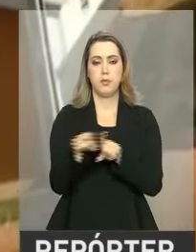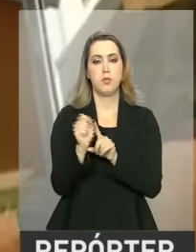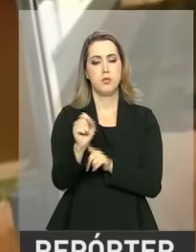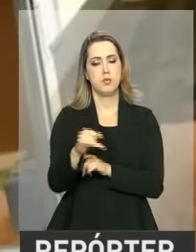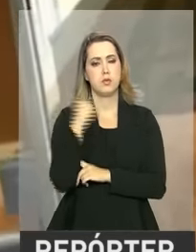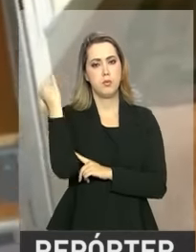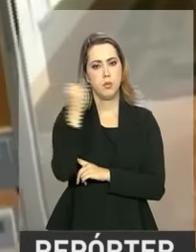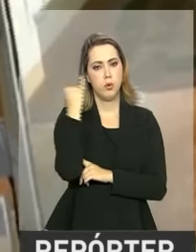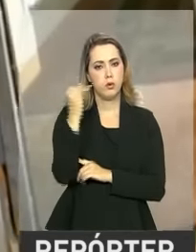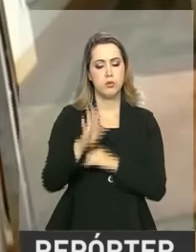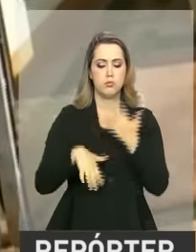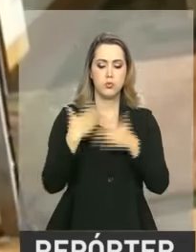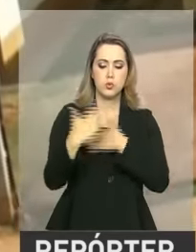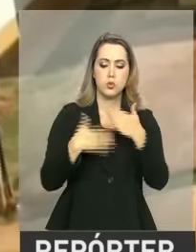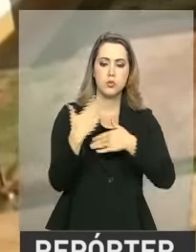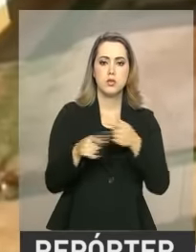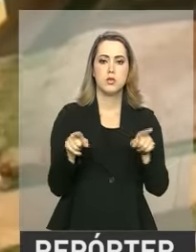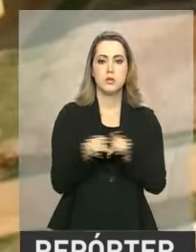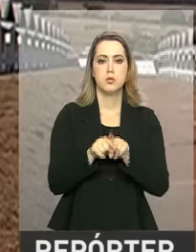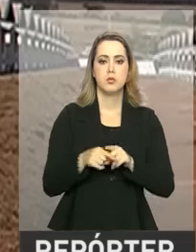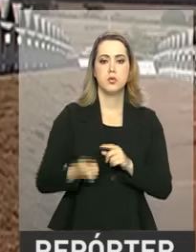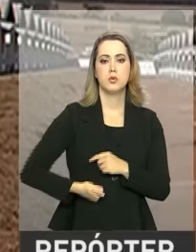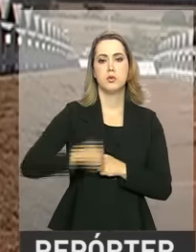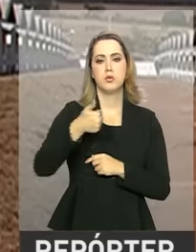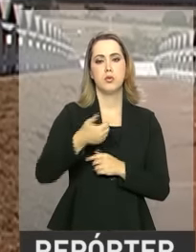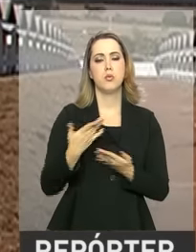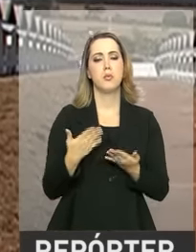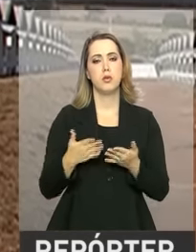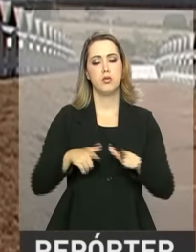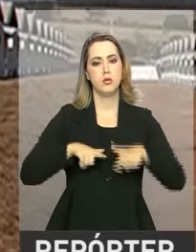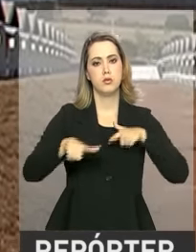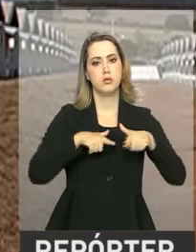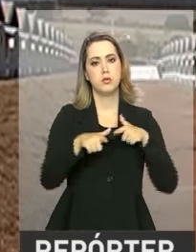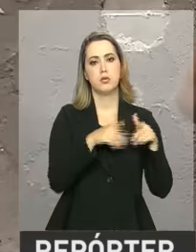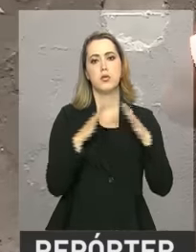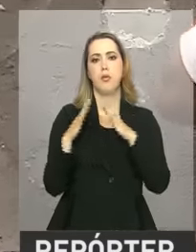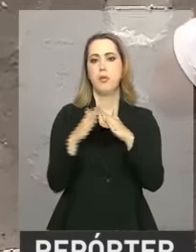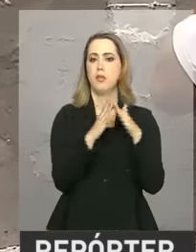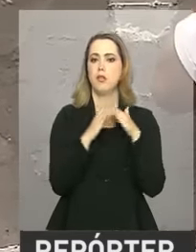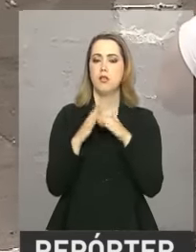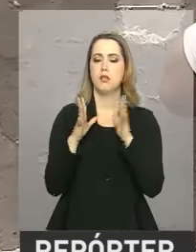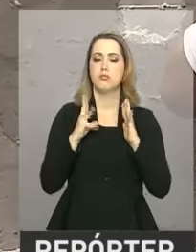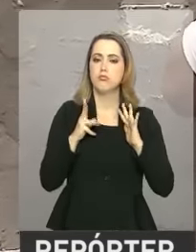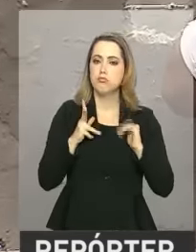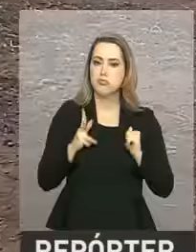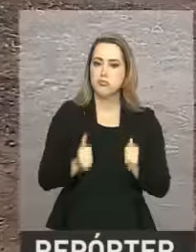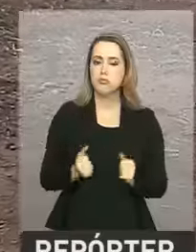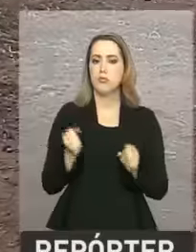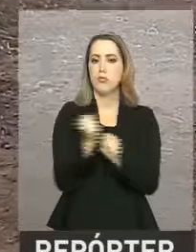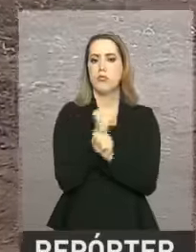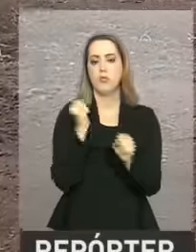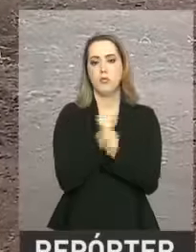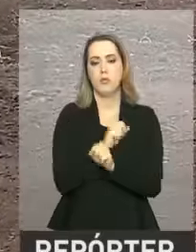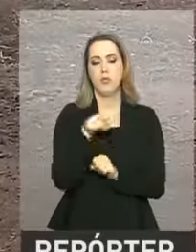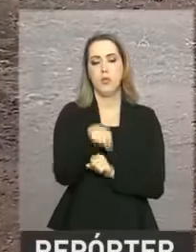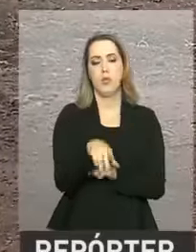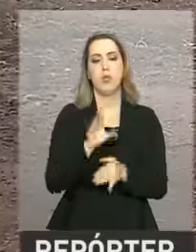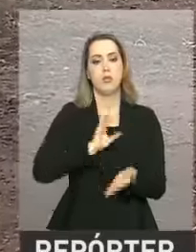manter o emprego e os empreendimentos na área de habitação. E na área de saneamento, o FGTS